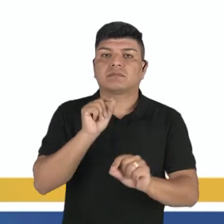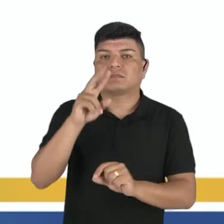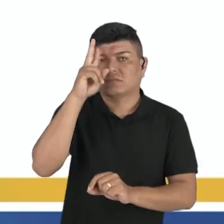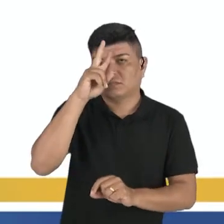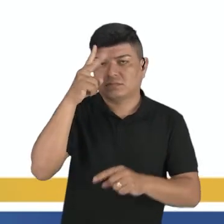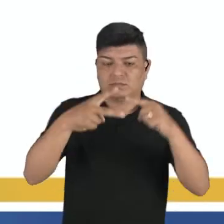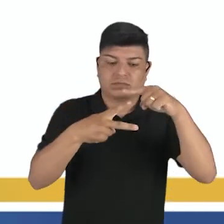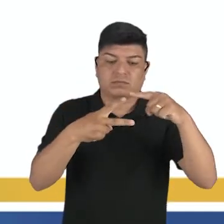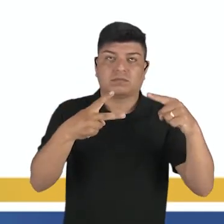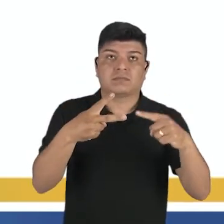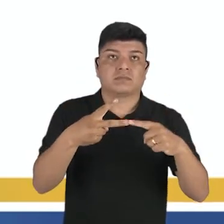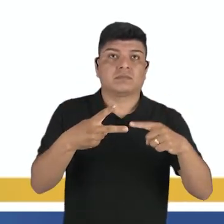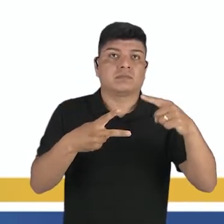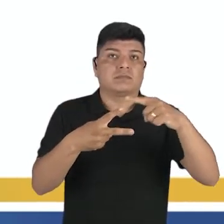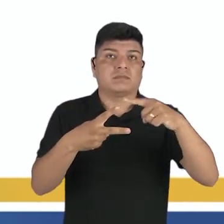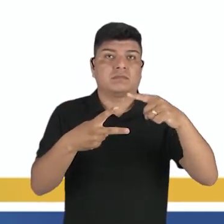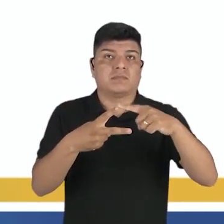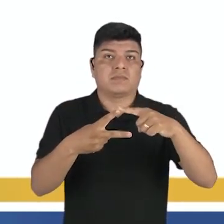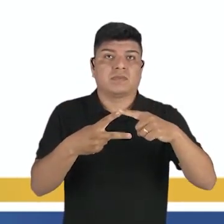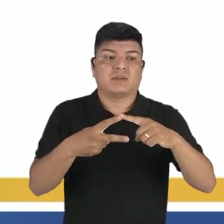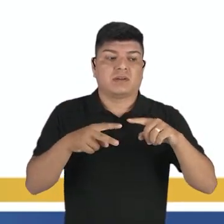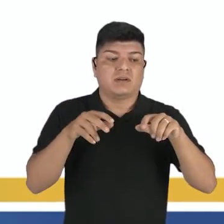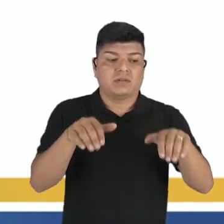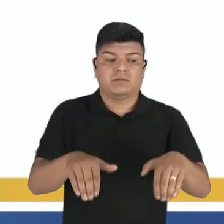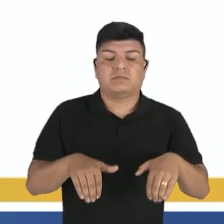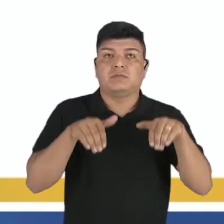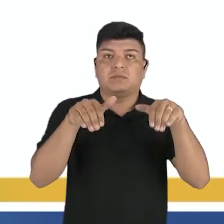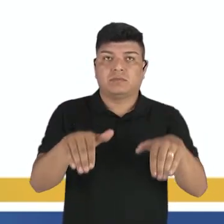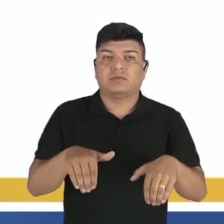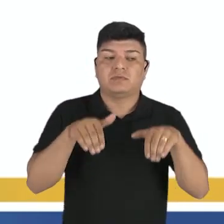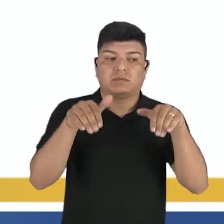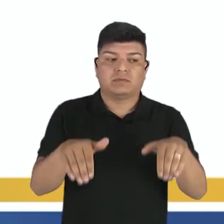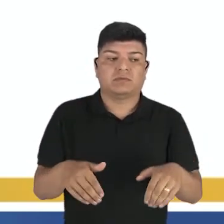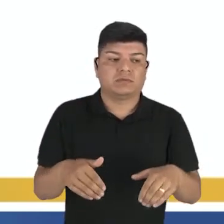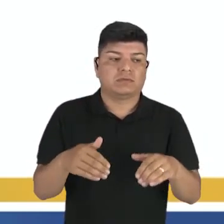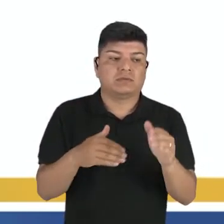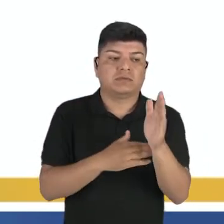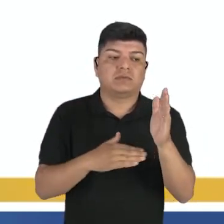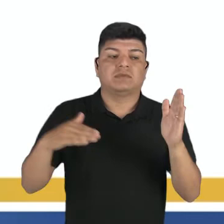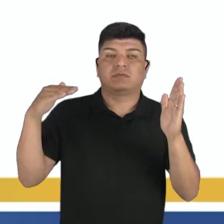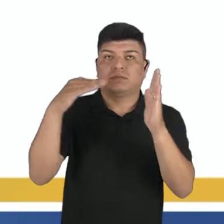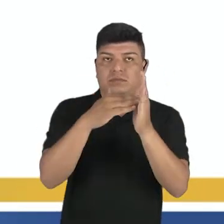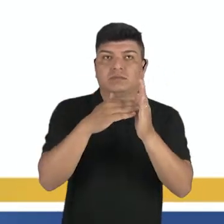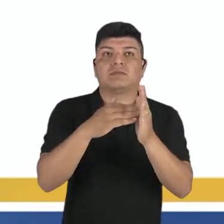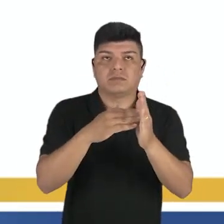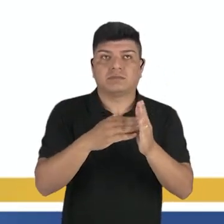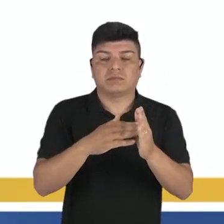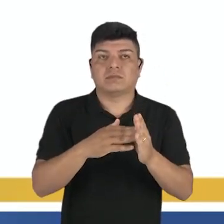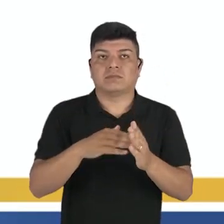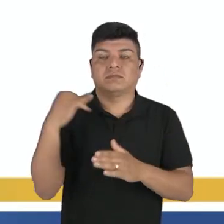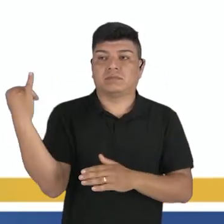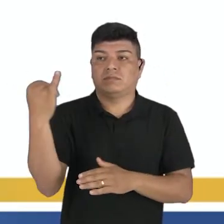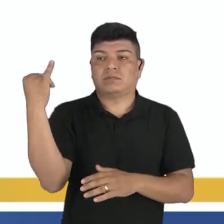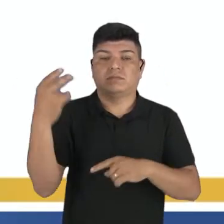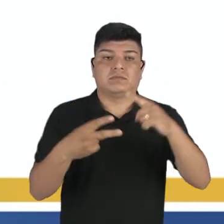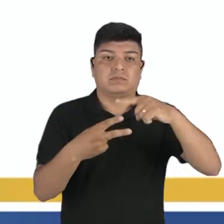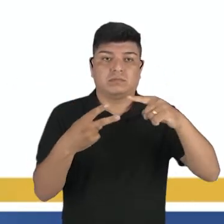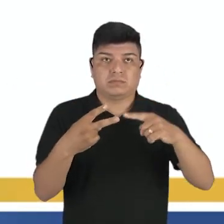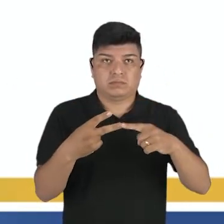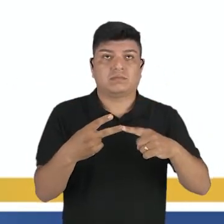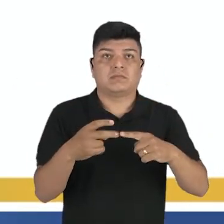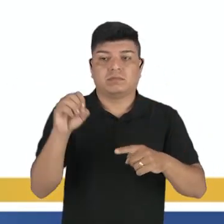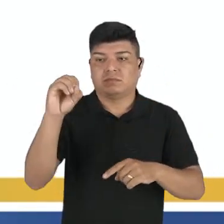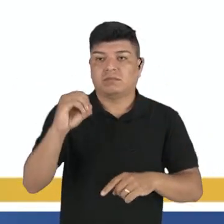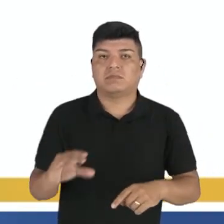gente lembra de dois países, que são Austrália e Nova Zelândia. Em aulas anteriores eu comentei sobre a importância dos dois.